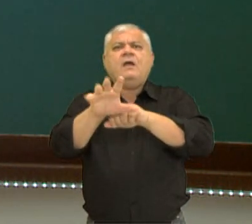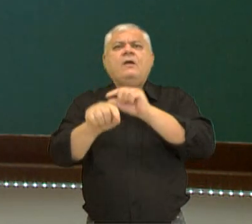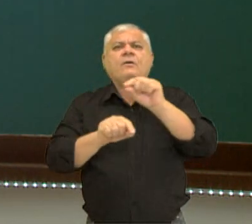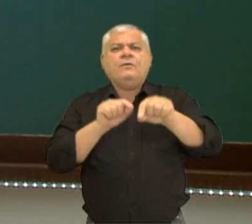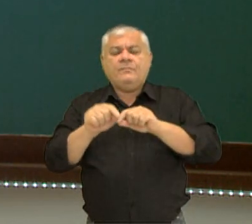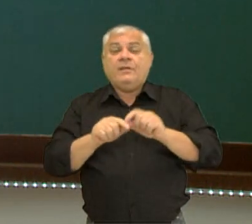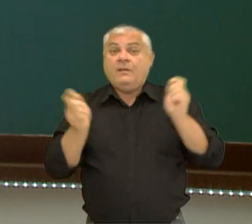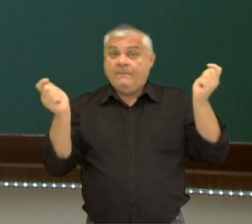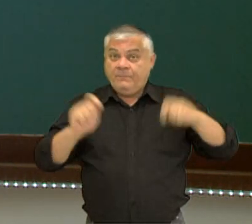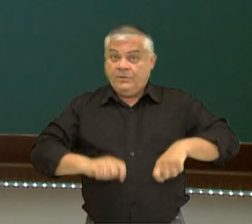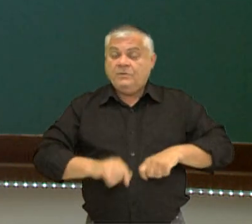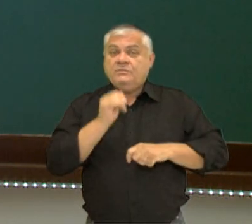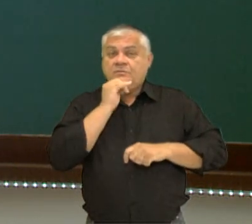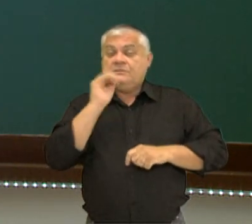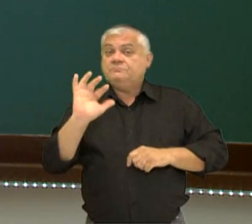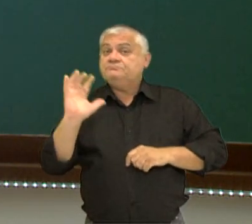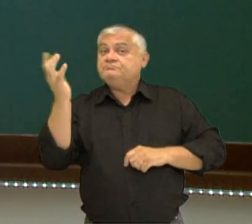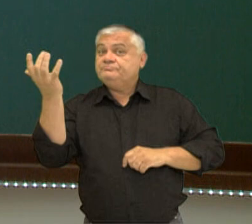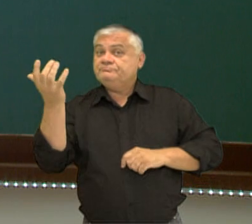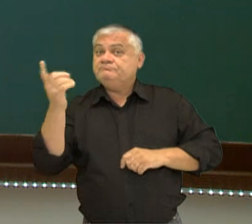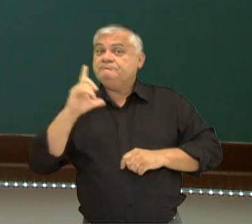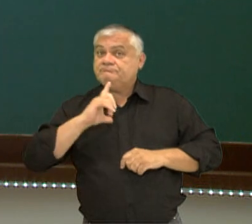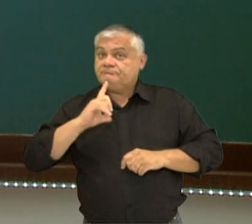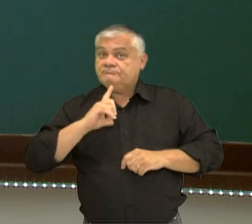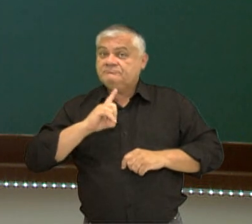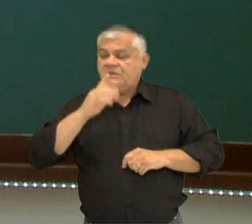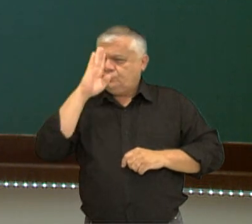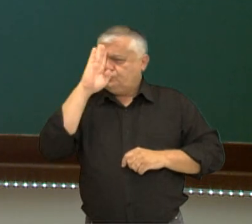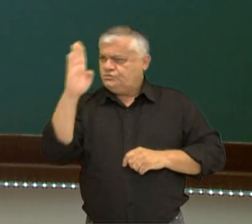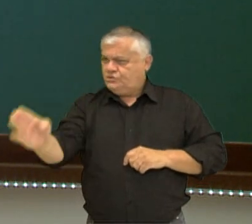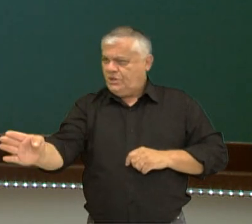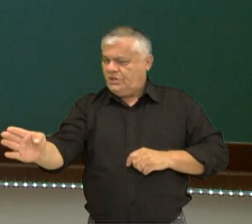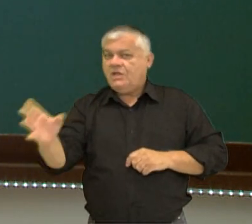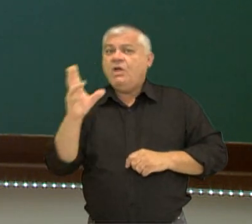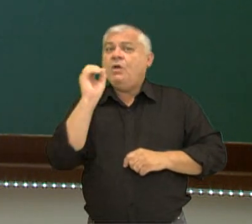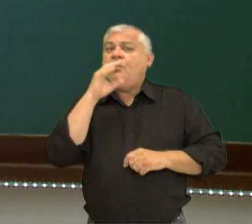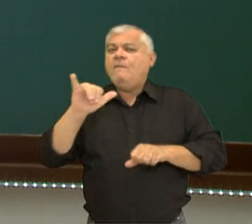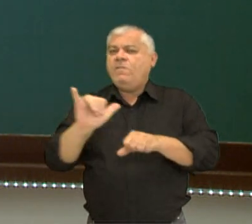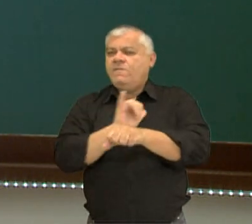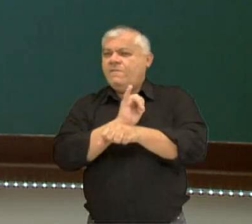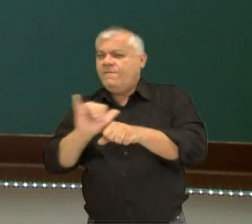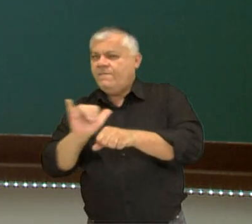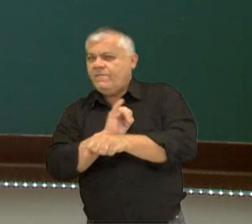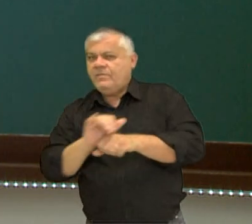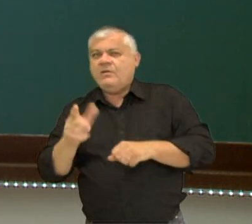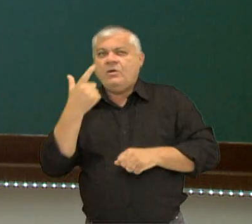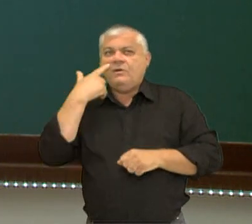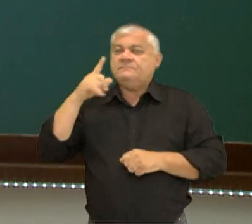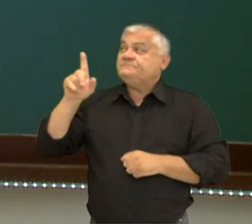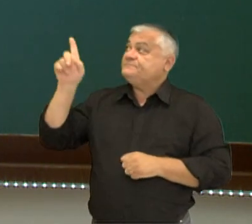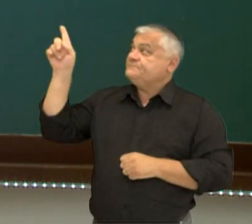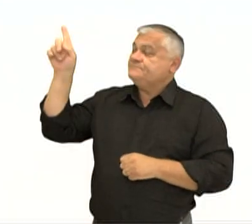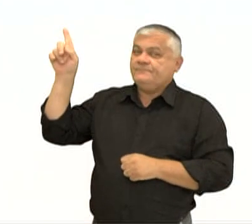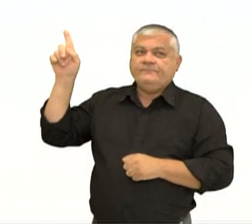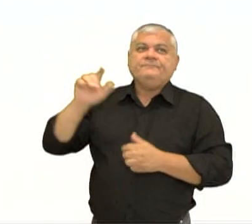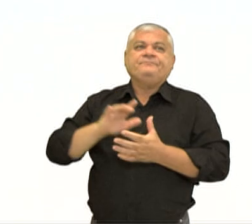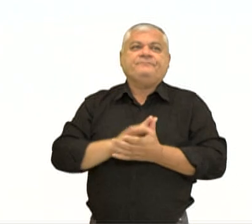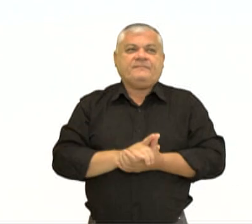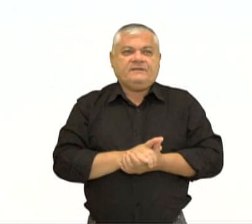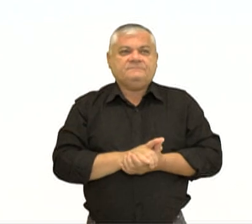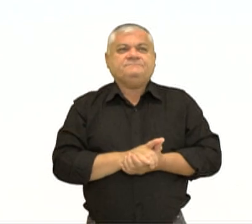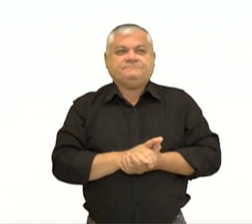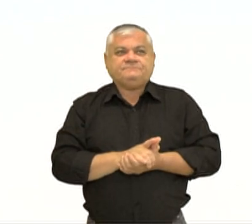ela pode acontecer de forma direta ou indireta. Olha só essa imagem. Nós temos aqui